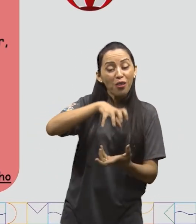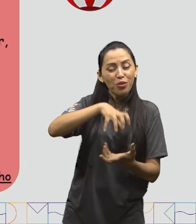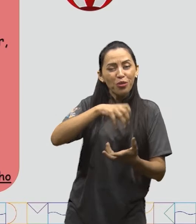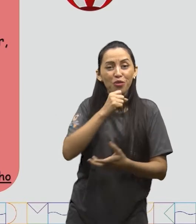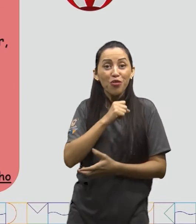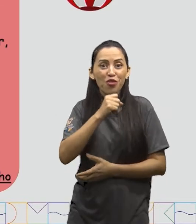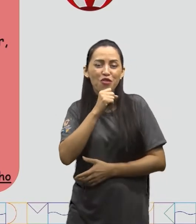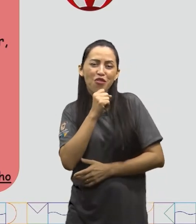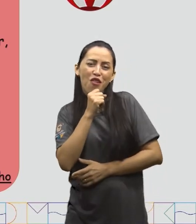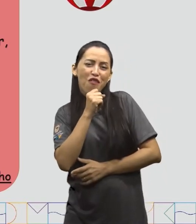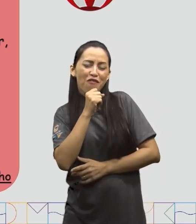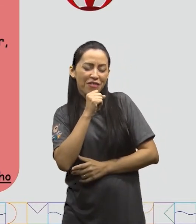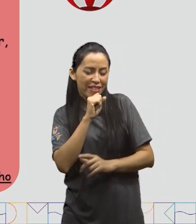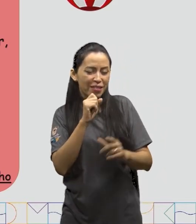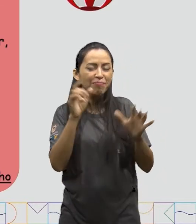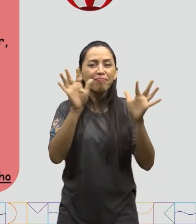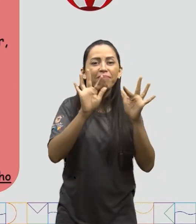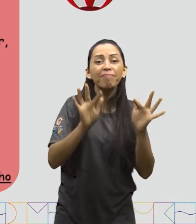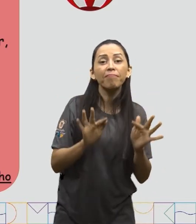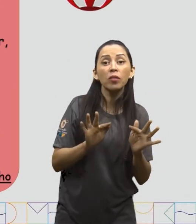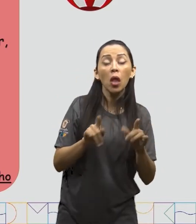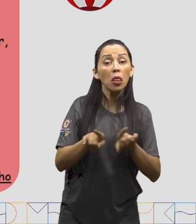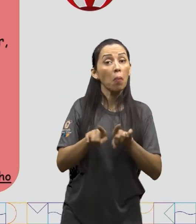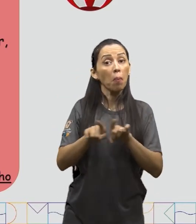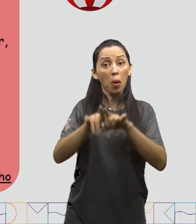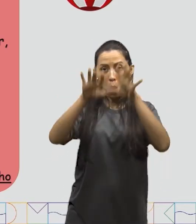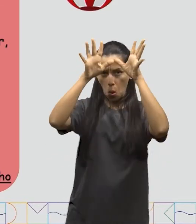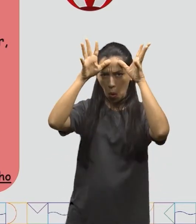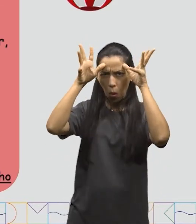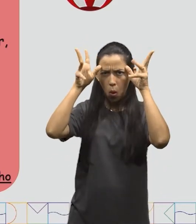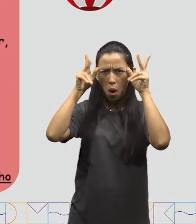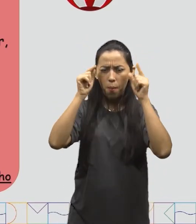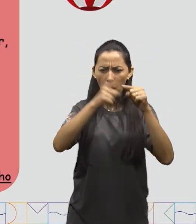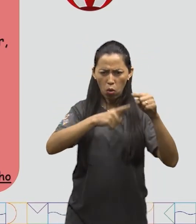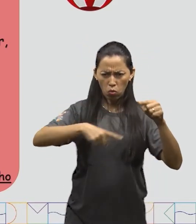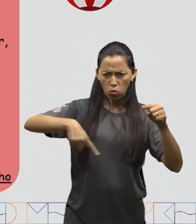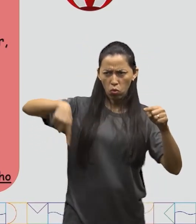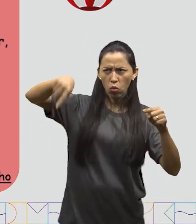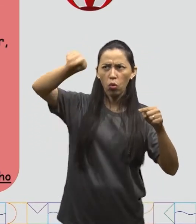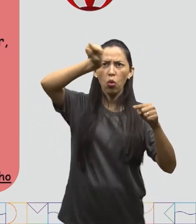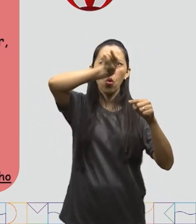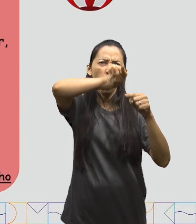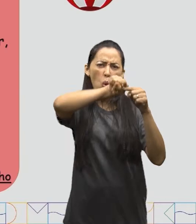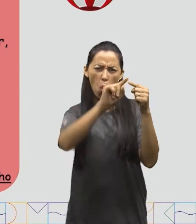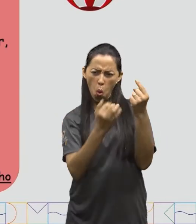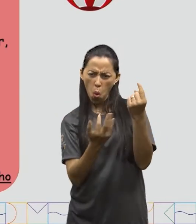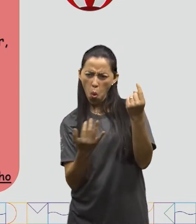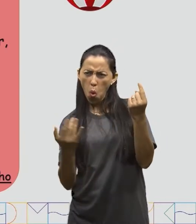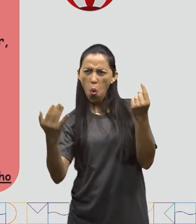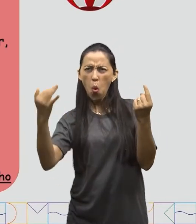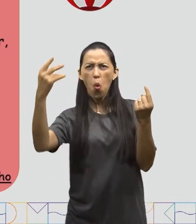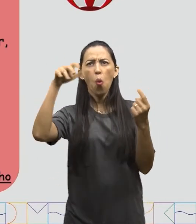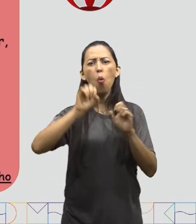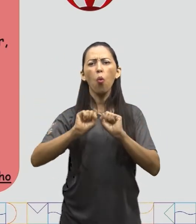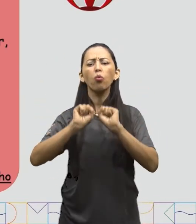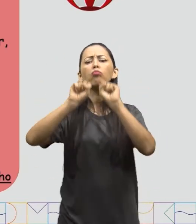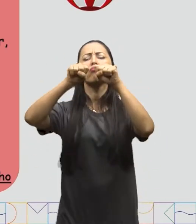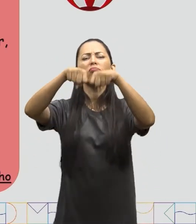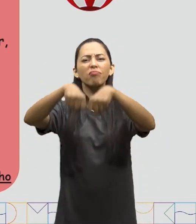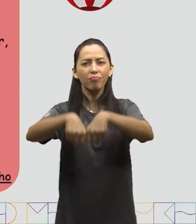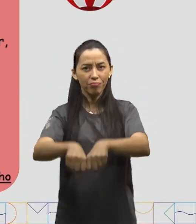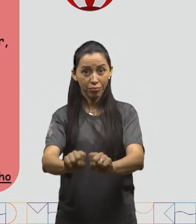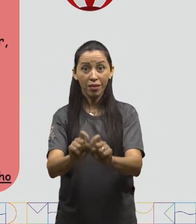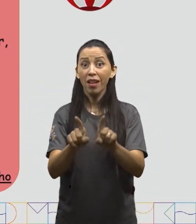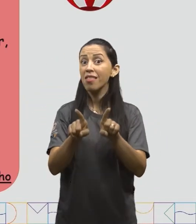alma de menino. O leão alado de juba amarela atravessa a roda de fogo. A pantera